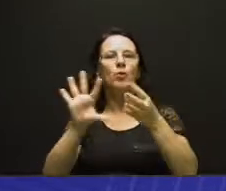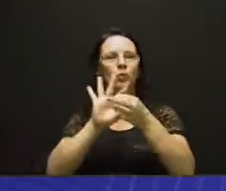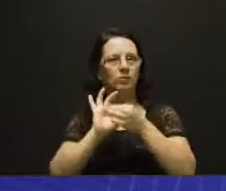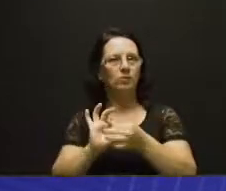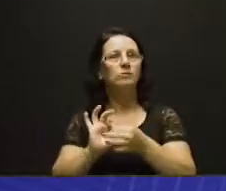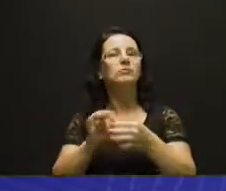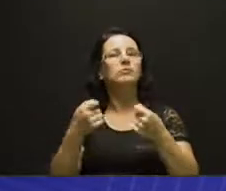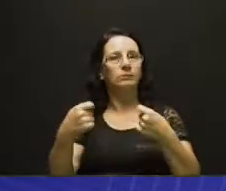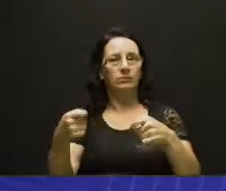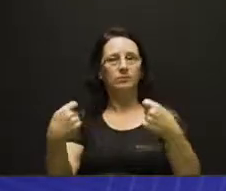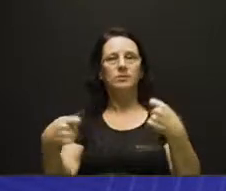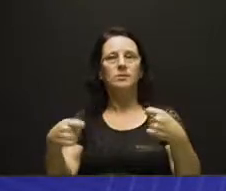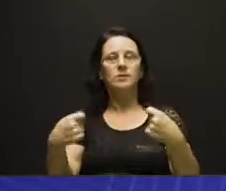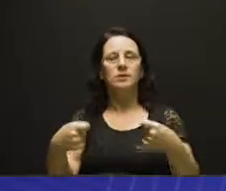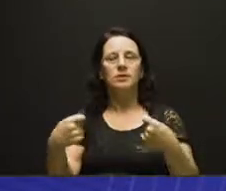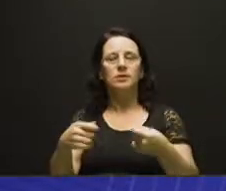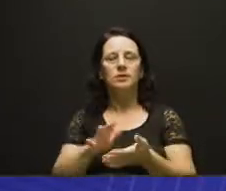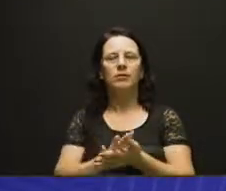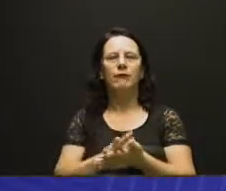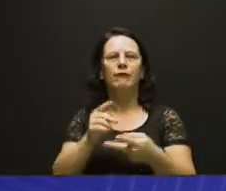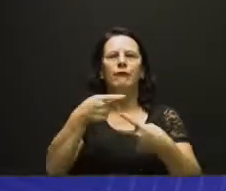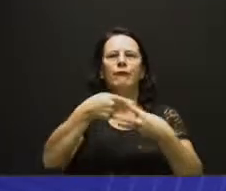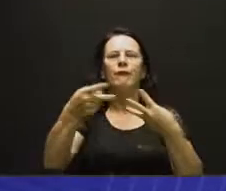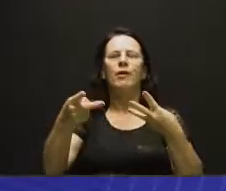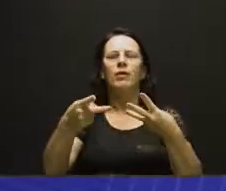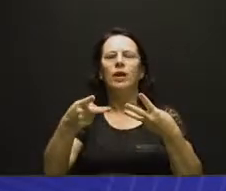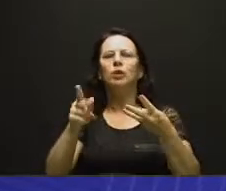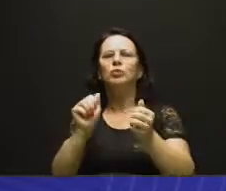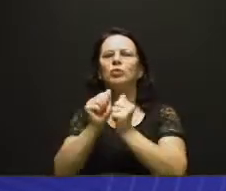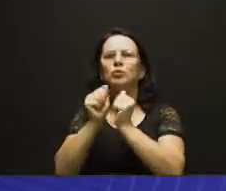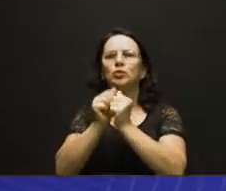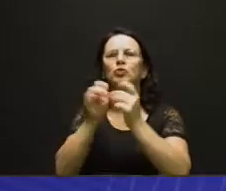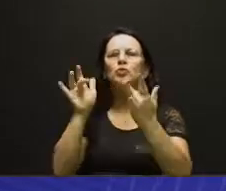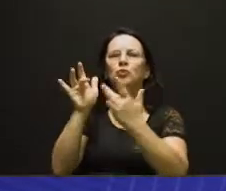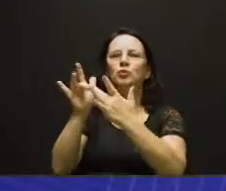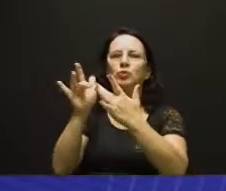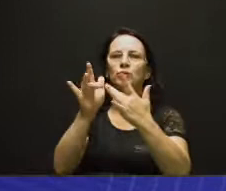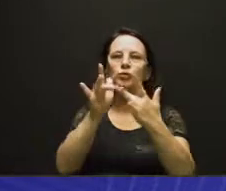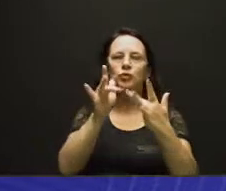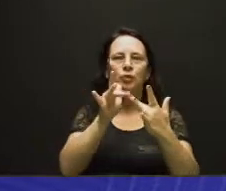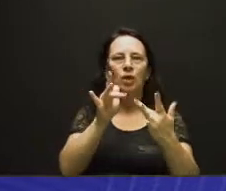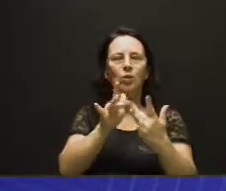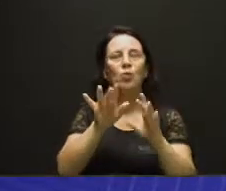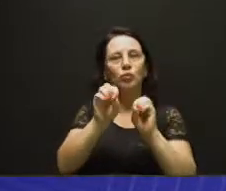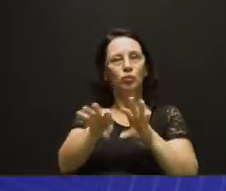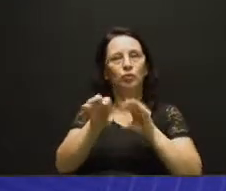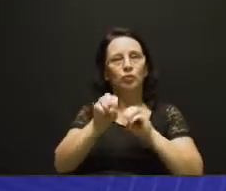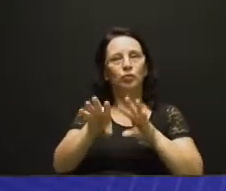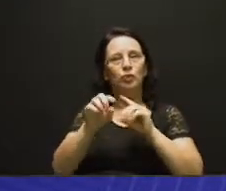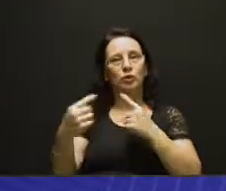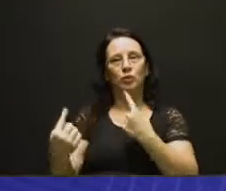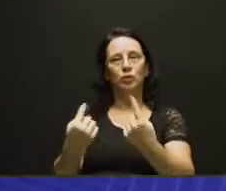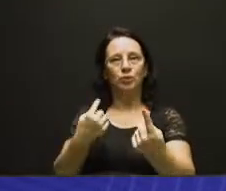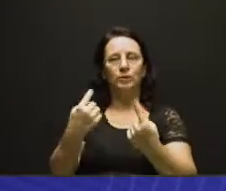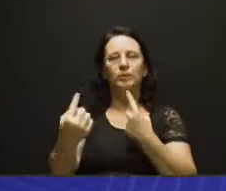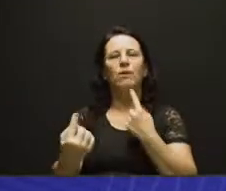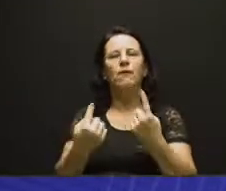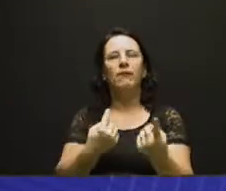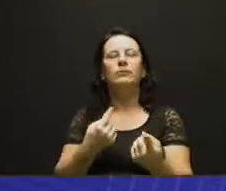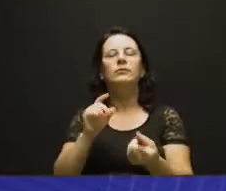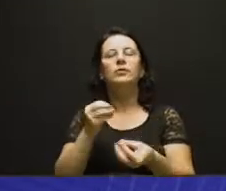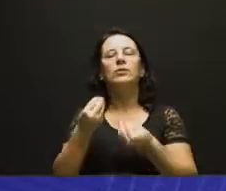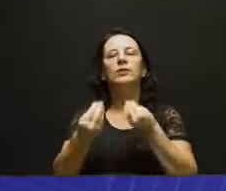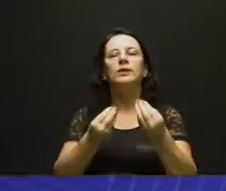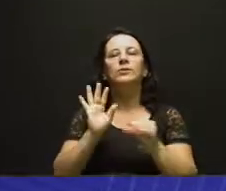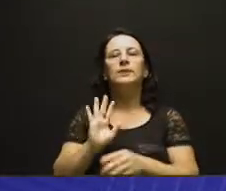coisas também não funcionam precisam falar a mesma língua precisam estar de acordo com o ensinamento um do outro médico com o que está